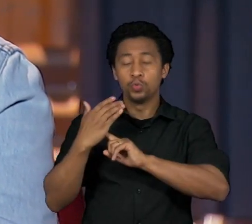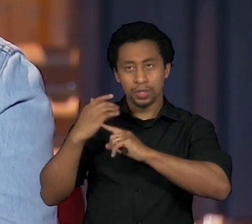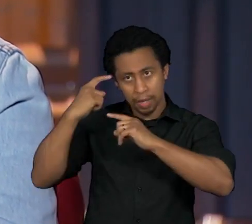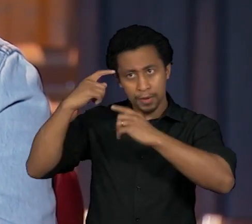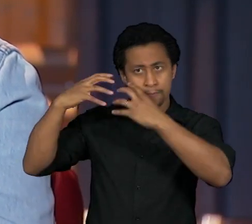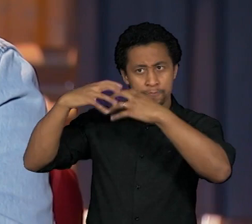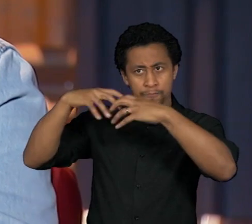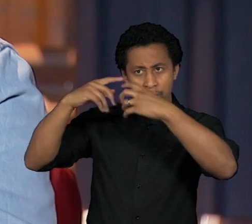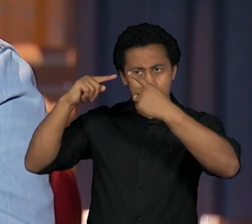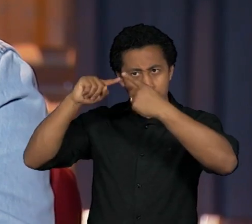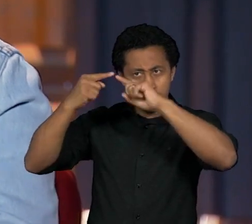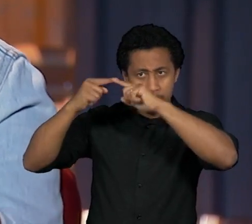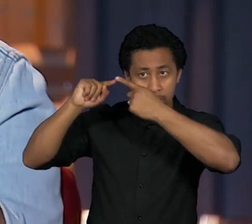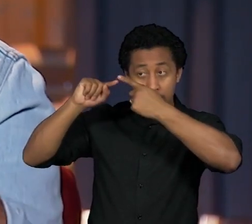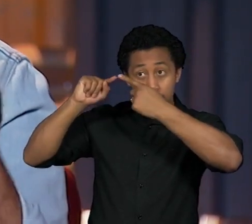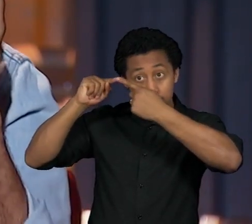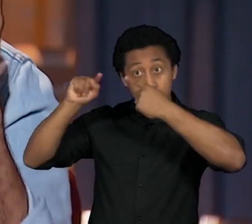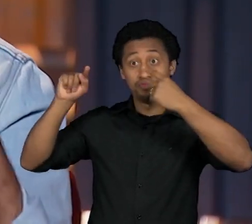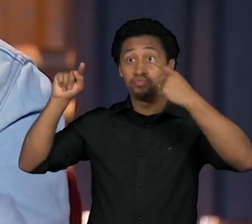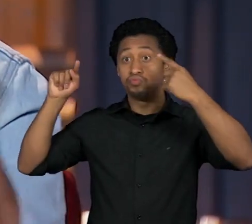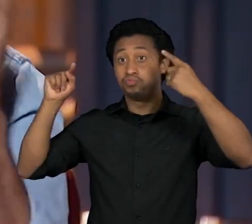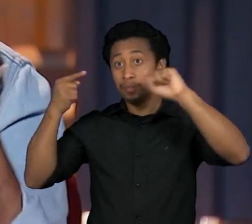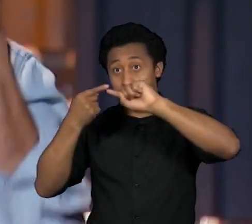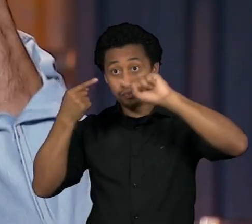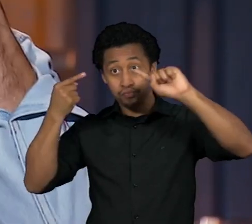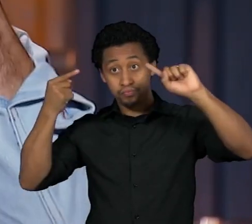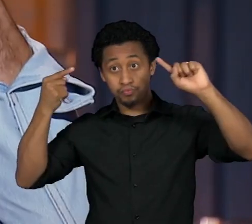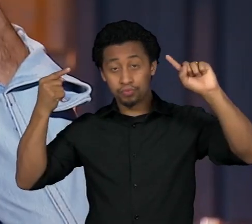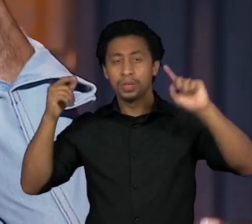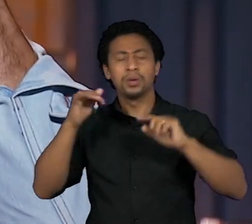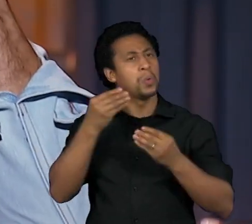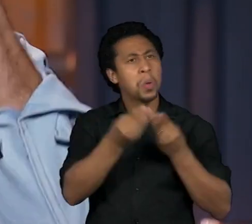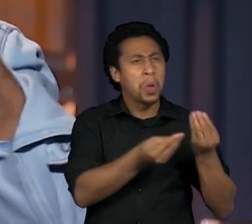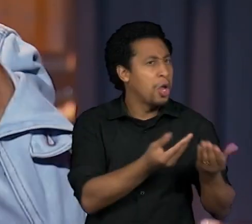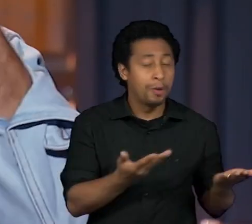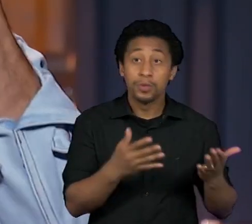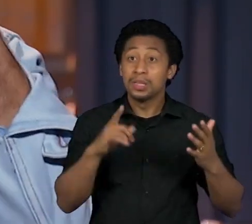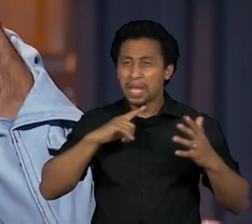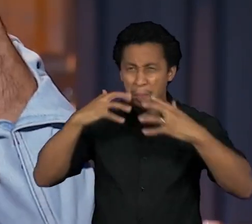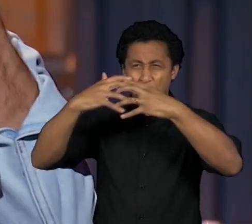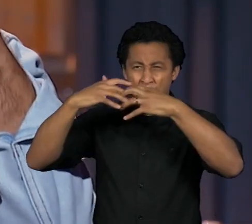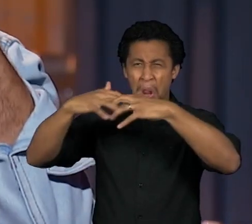em vez dos neurônios... Dessincronizar? Dessincronizar. Então, se você tem vários neurônios que estão funcionando ao mesmo tempo,